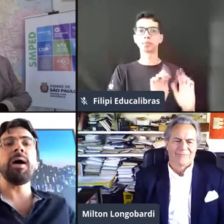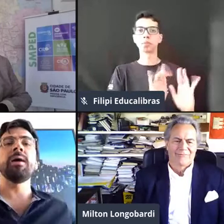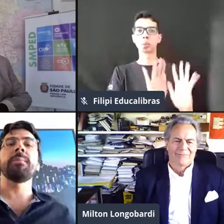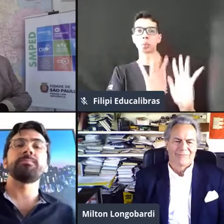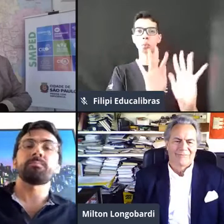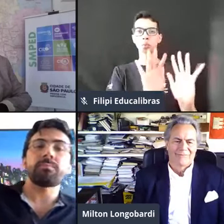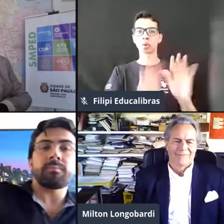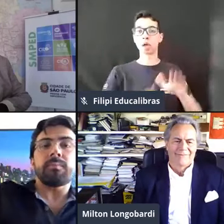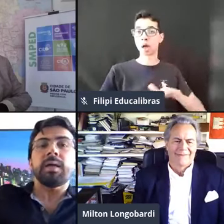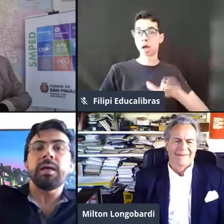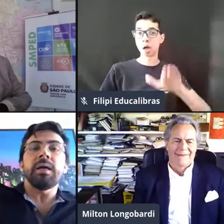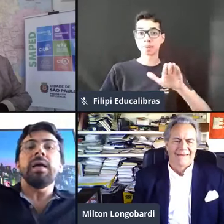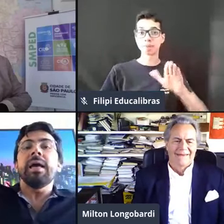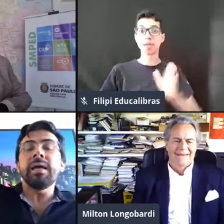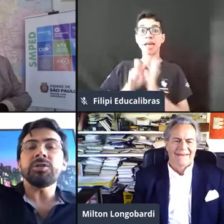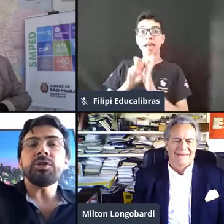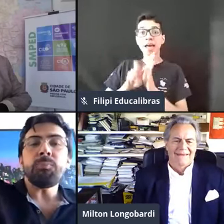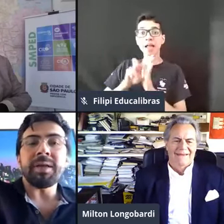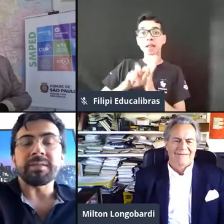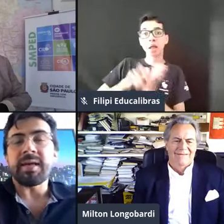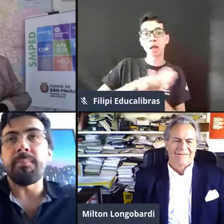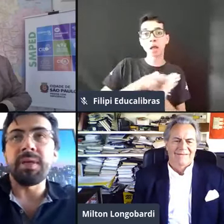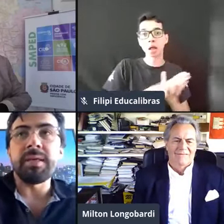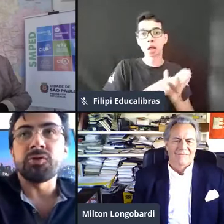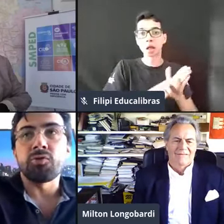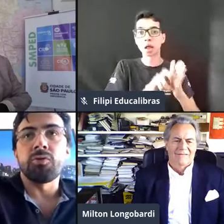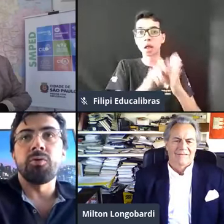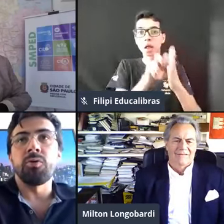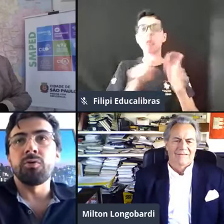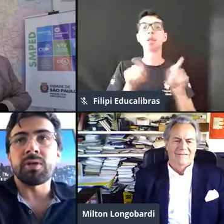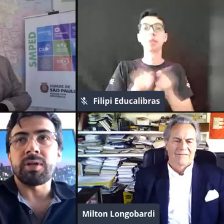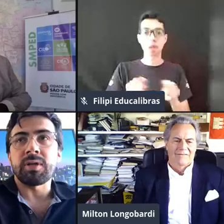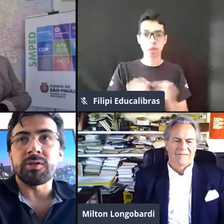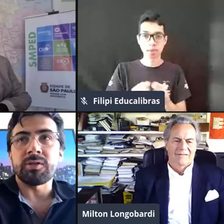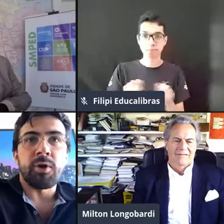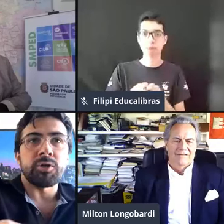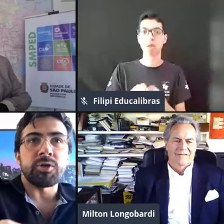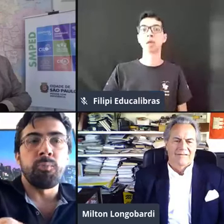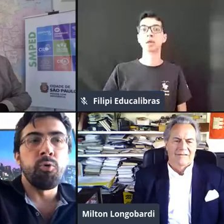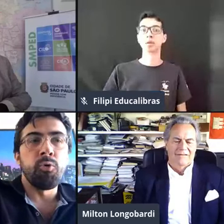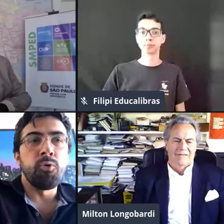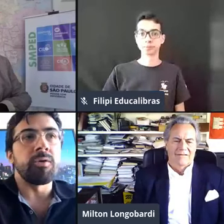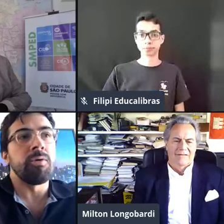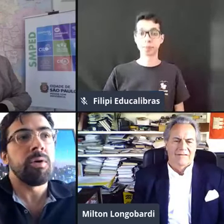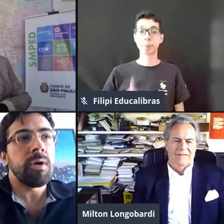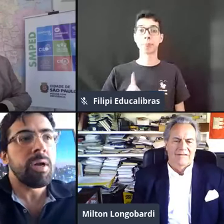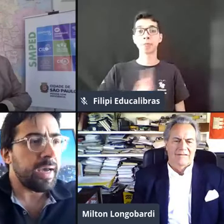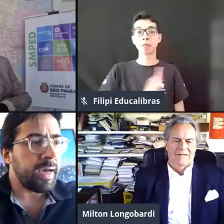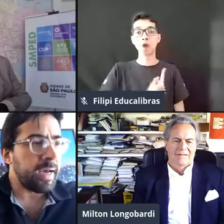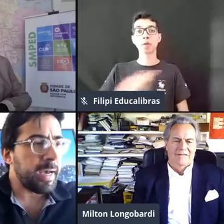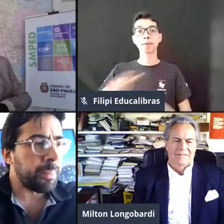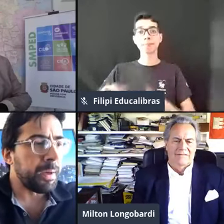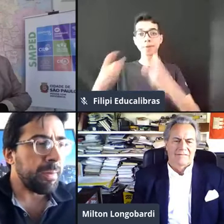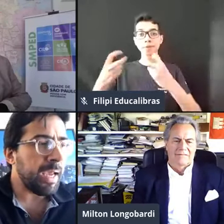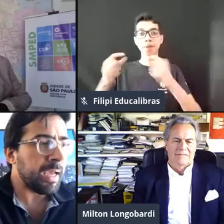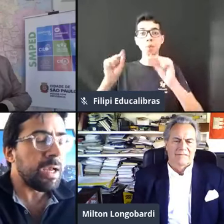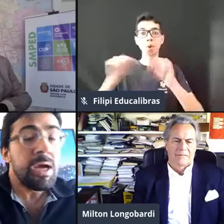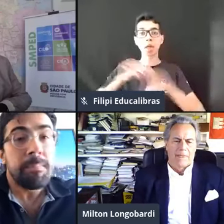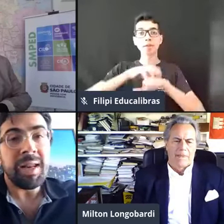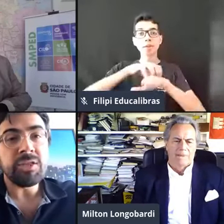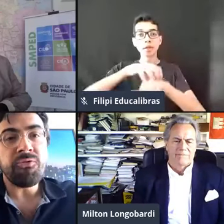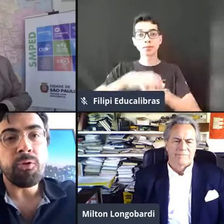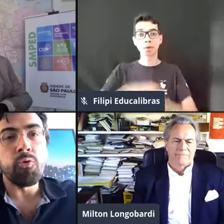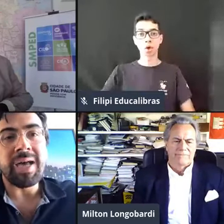subindo pela rampa. E a gente percebe isso no transporte público